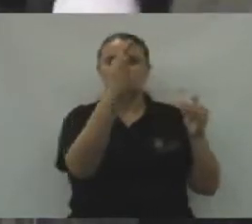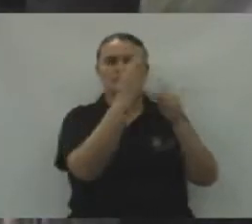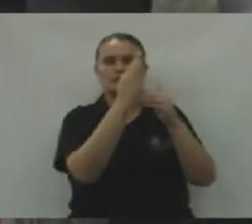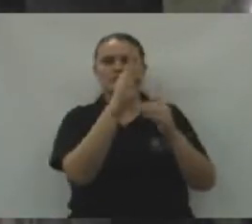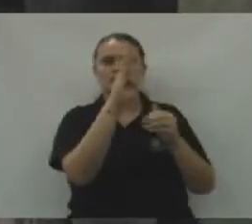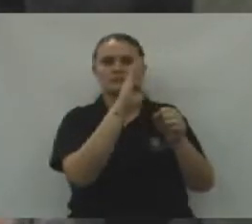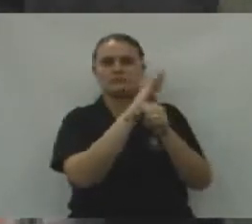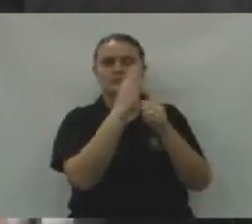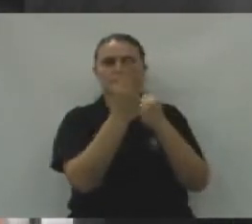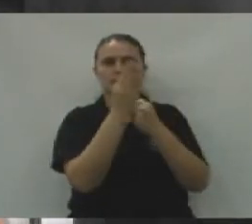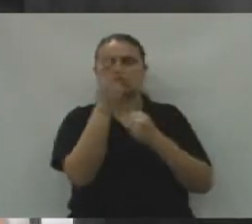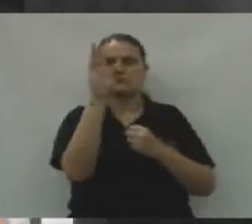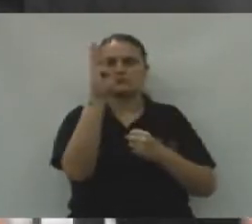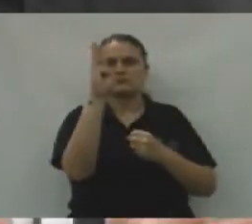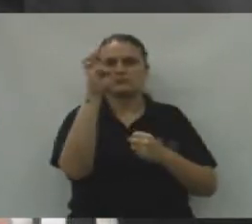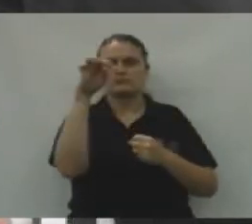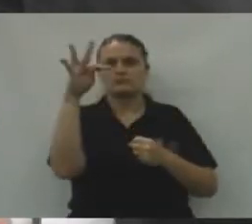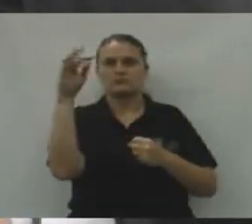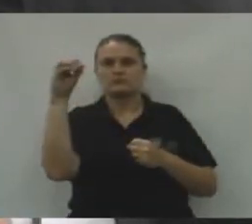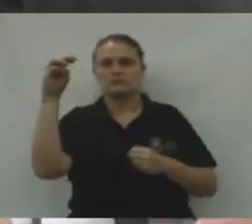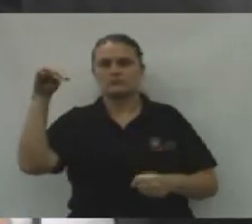Bento Munhoz, qual fosse colocado ali,